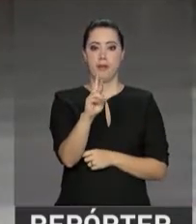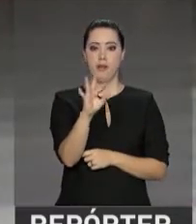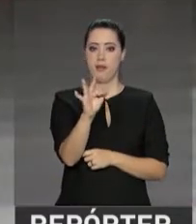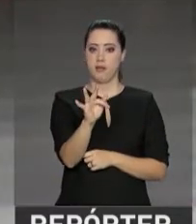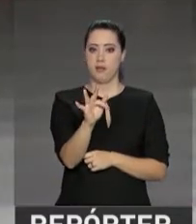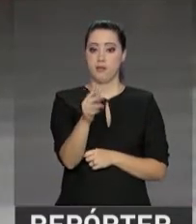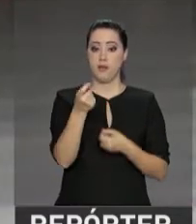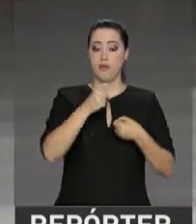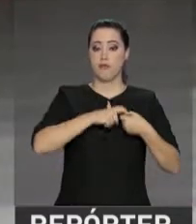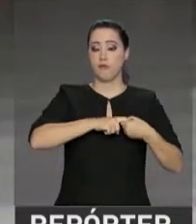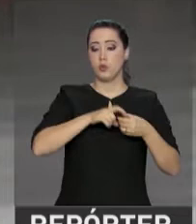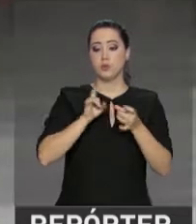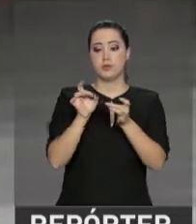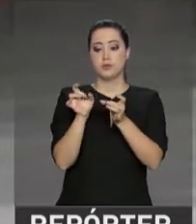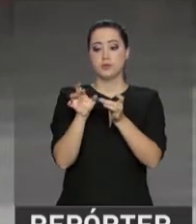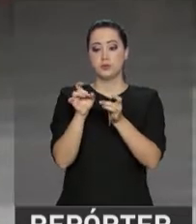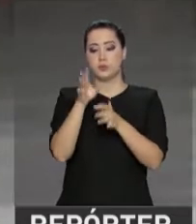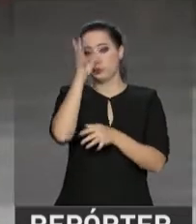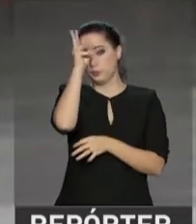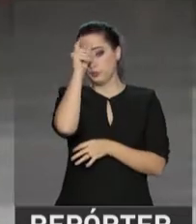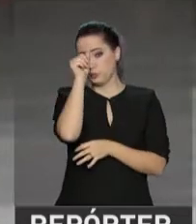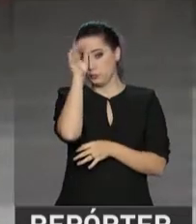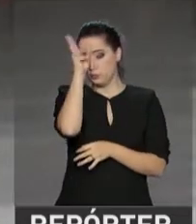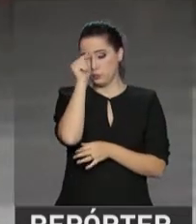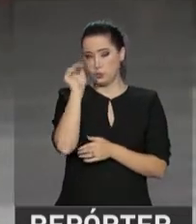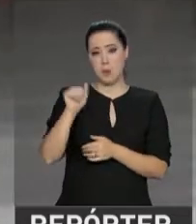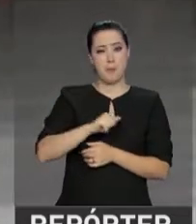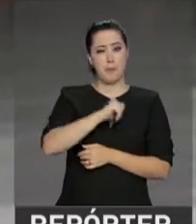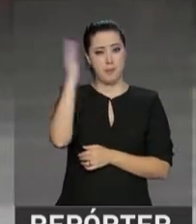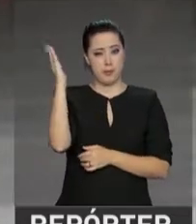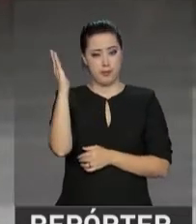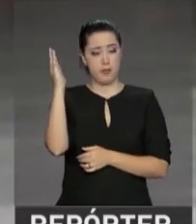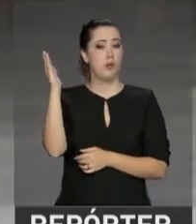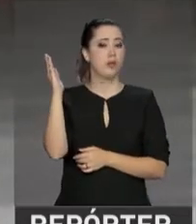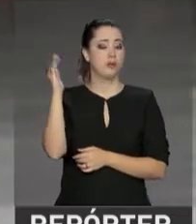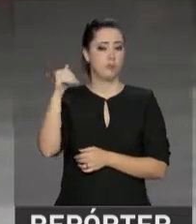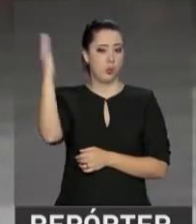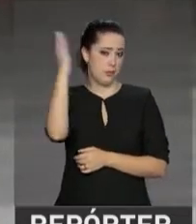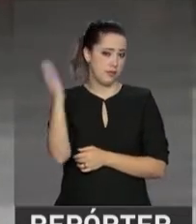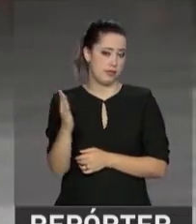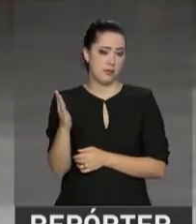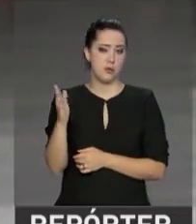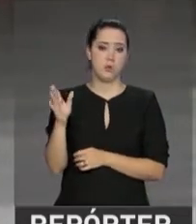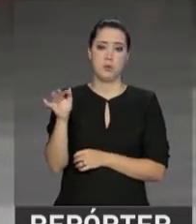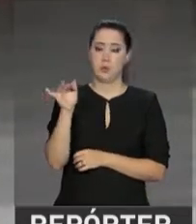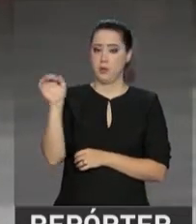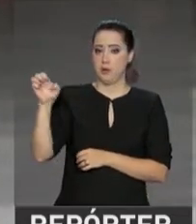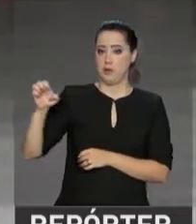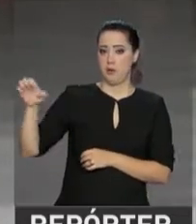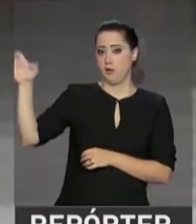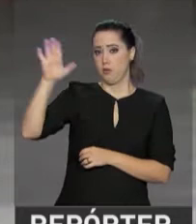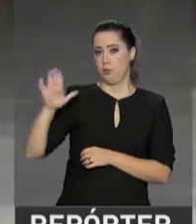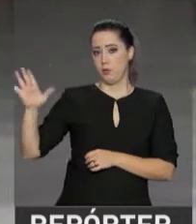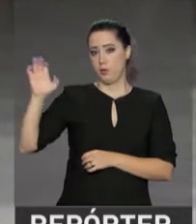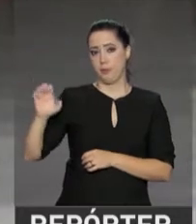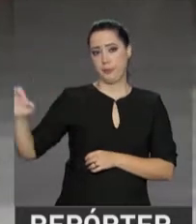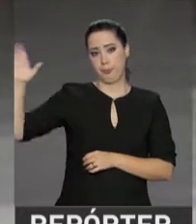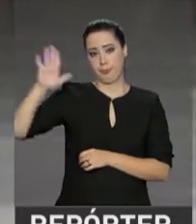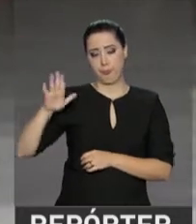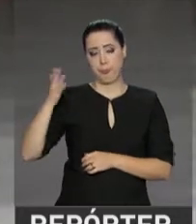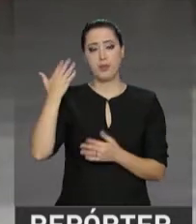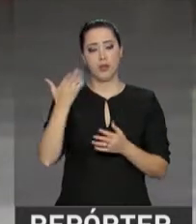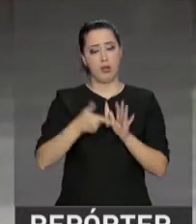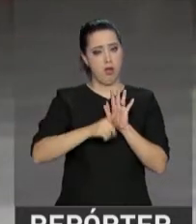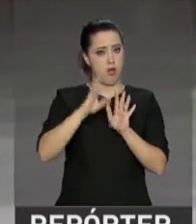retomar as exportações de aves do brasil para a união européia lembrando que o ministério interrompeu temporariamente